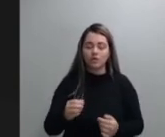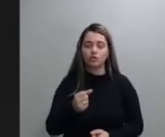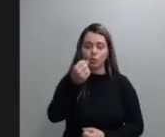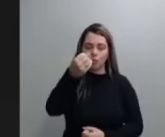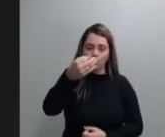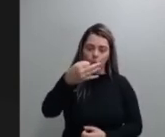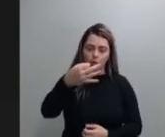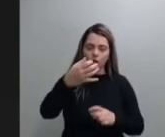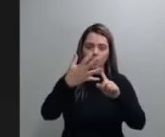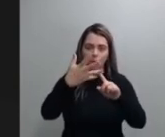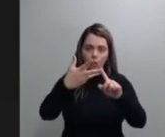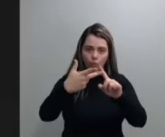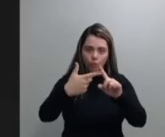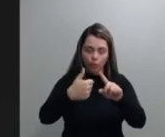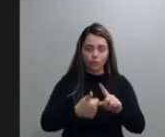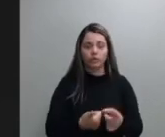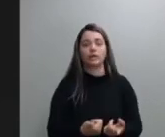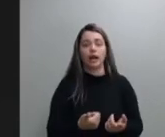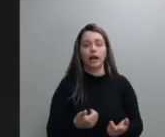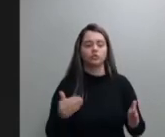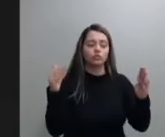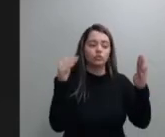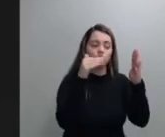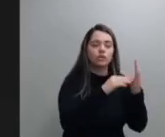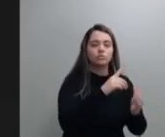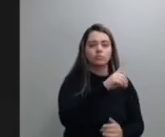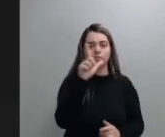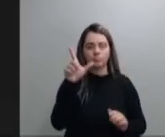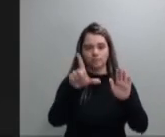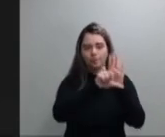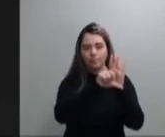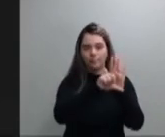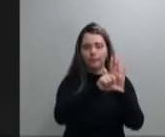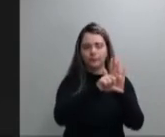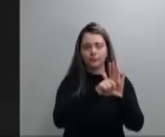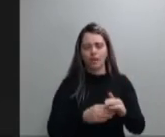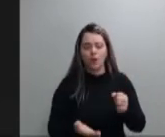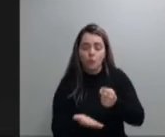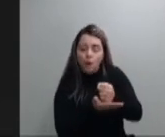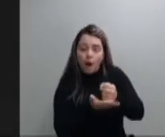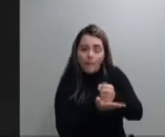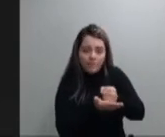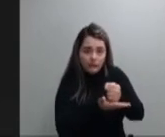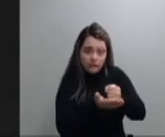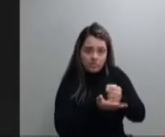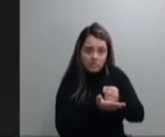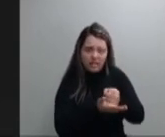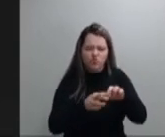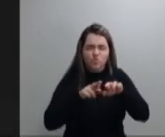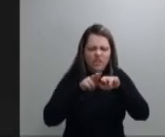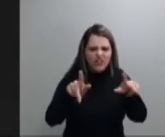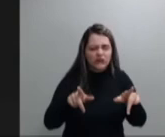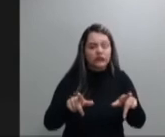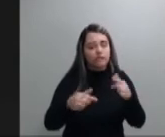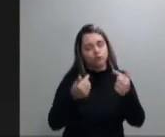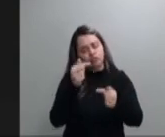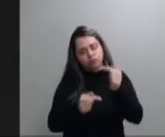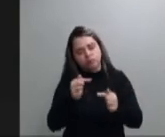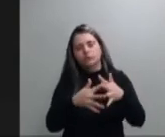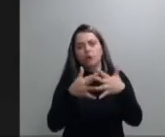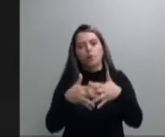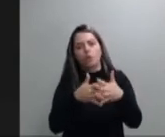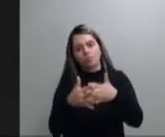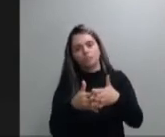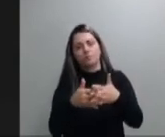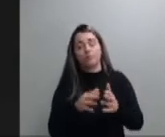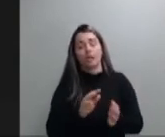pela lei não é depreende-se assim que a alegação da recorrida está baseada em premissa equivocada com efeito a obrigação de submissão